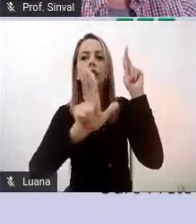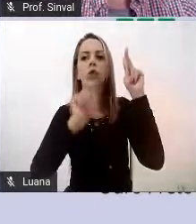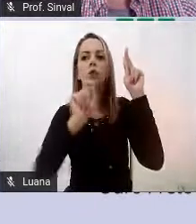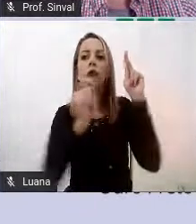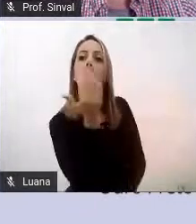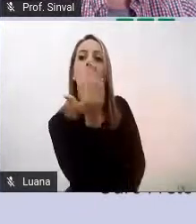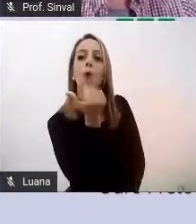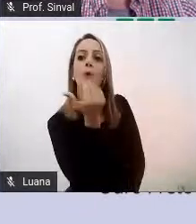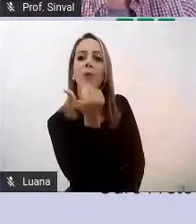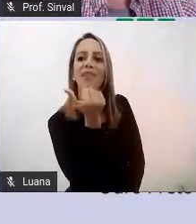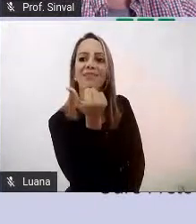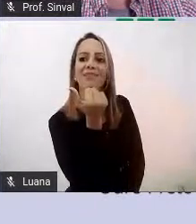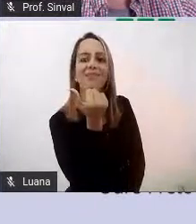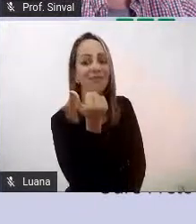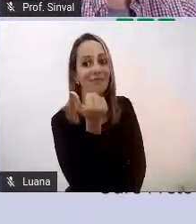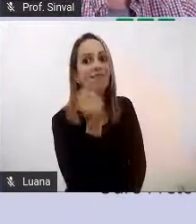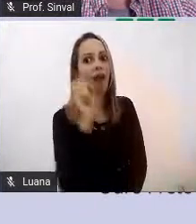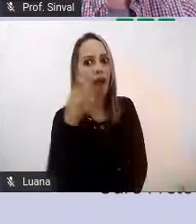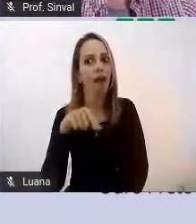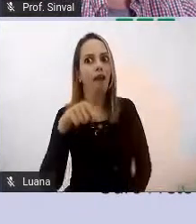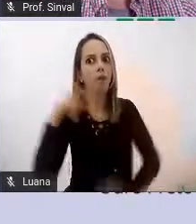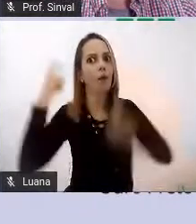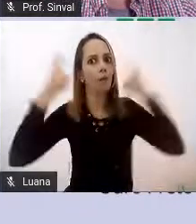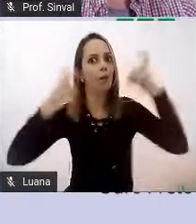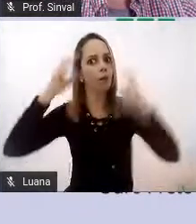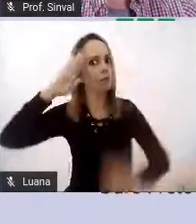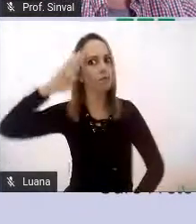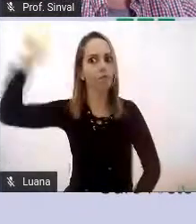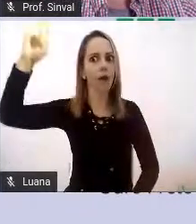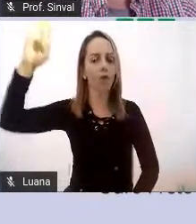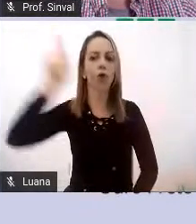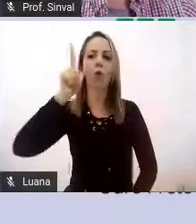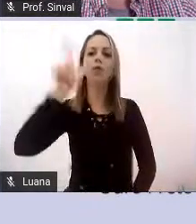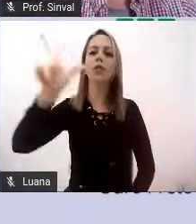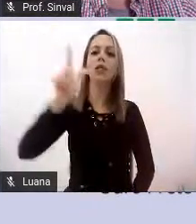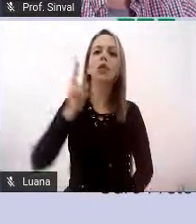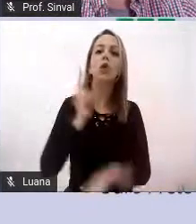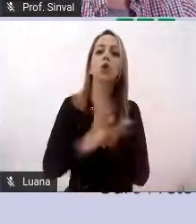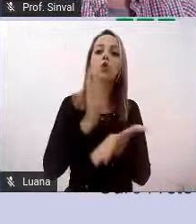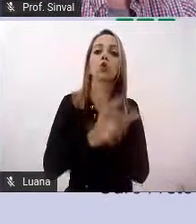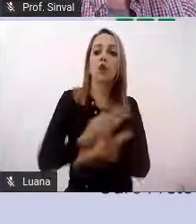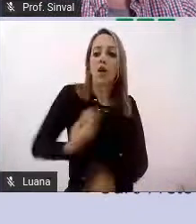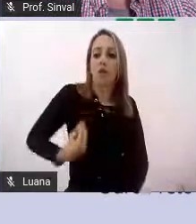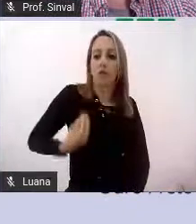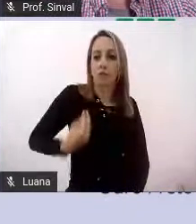problema alimentar e se salvarem da fome. Pode passar, por favor.